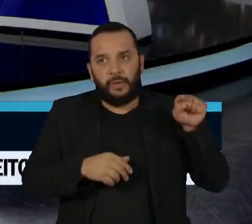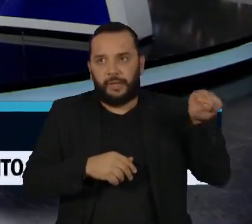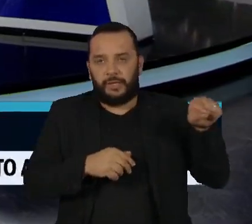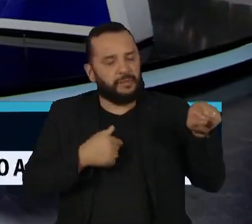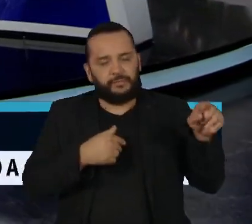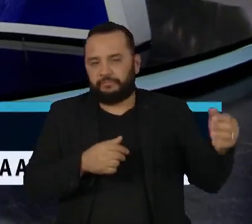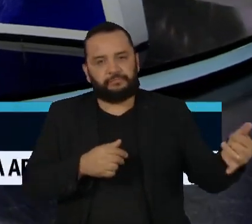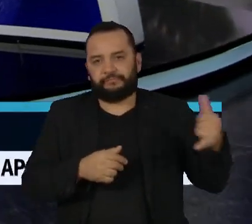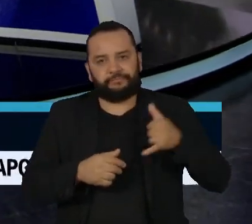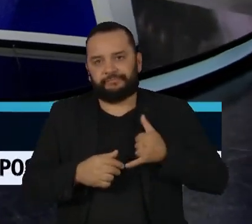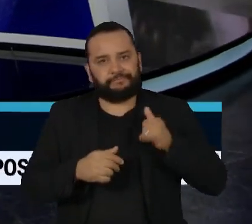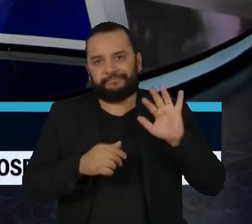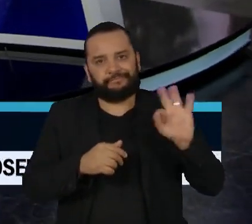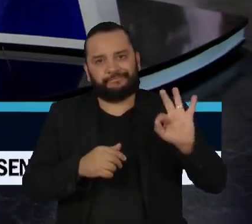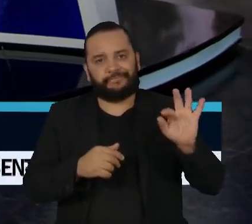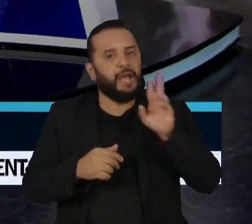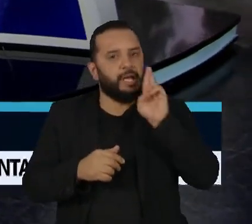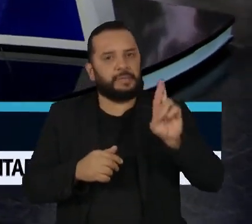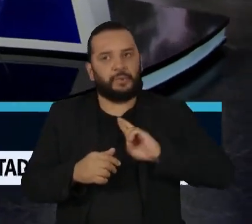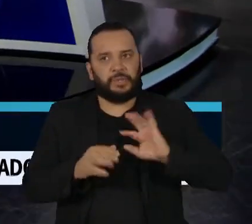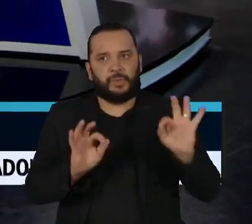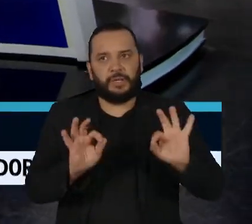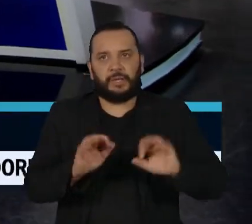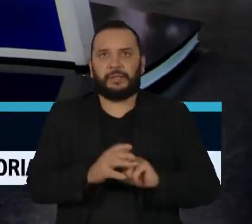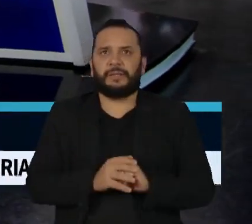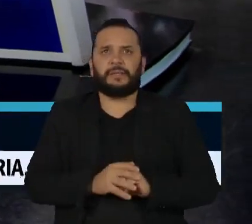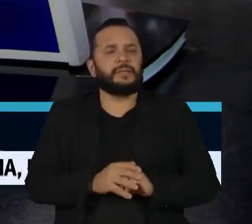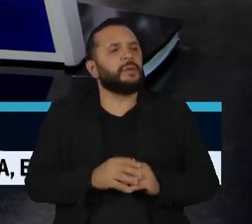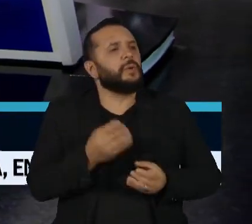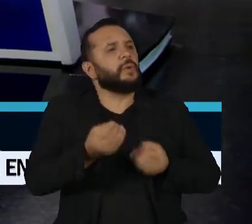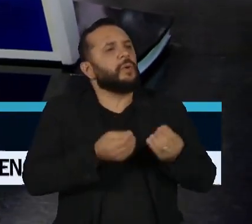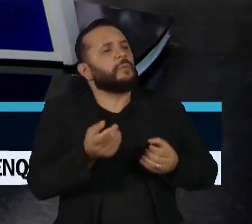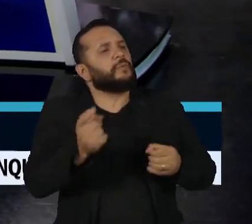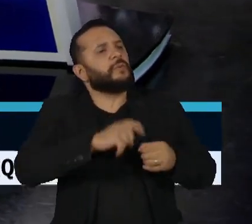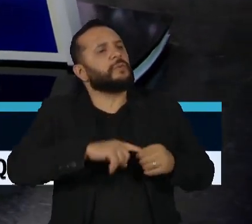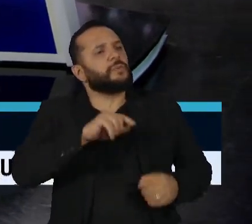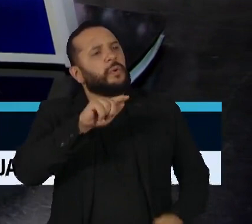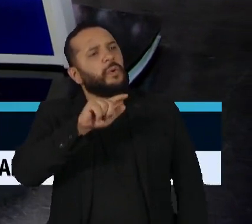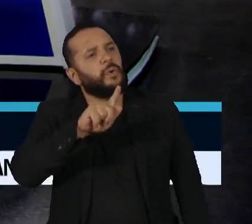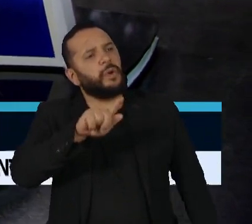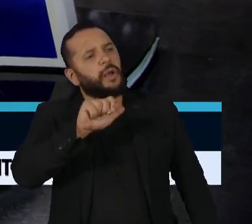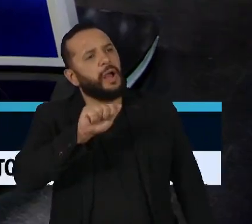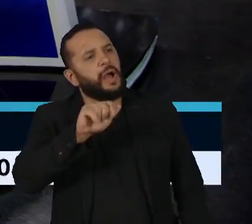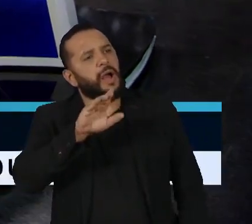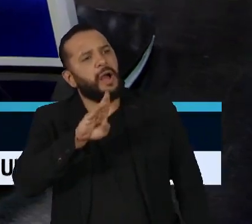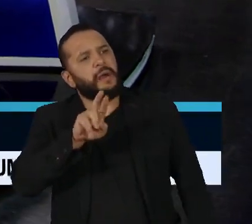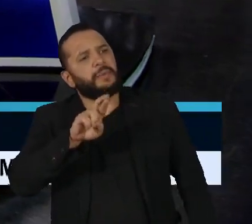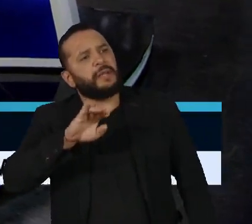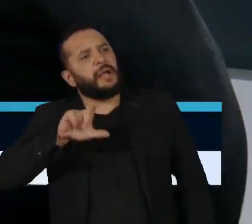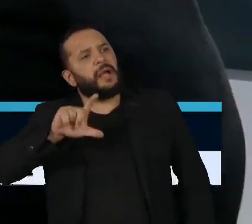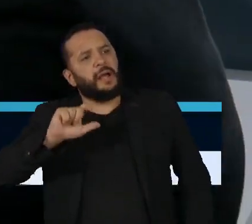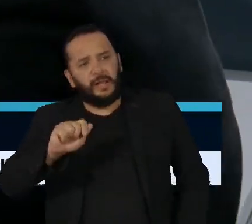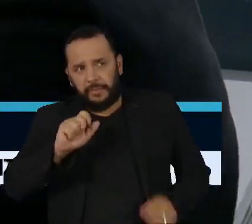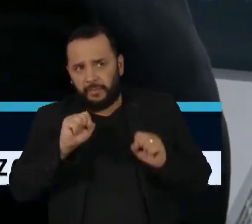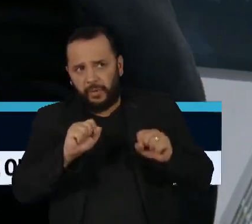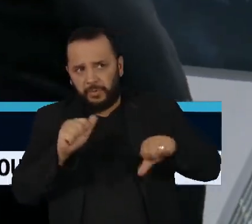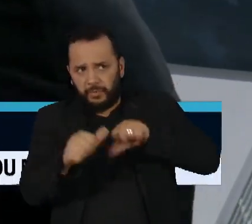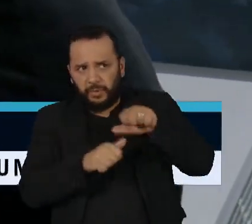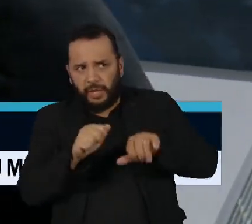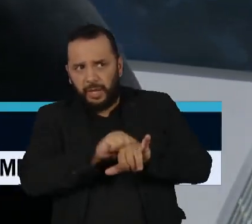O que significa para o governo a volta de Gabriela Hades a gente pode mudar os rumos da lava jato ou não